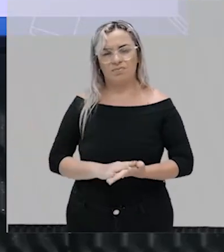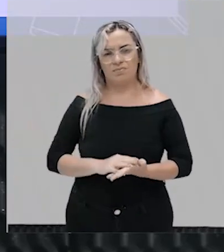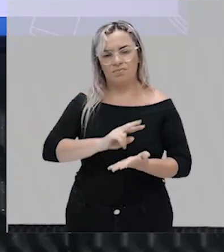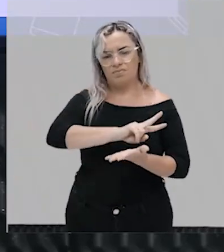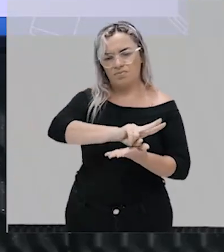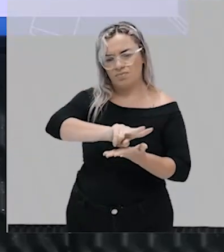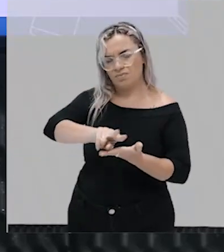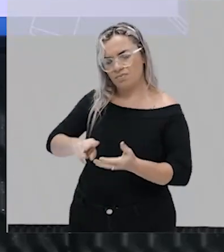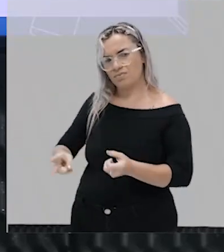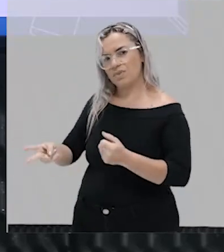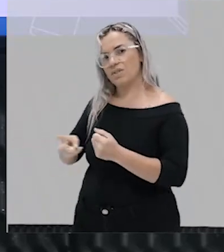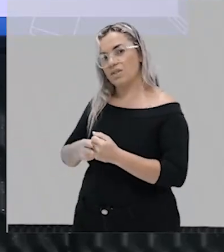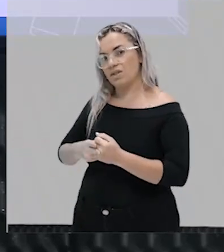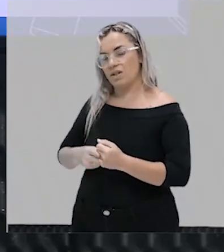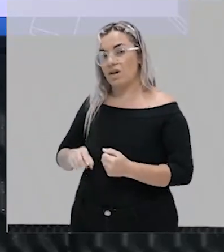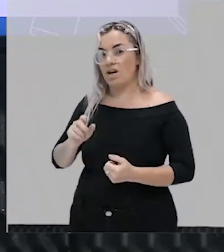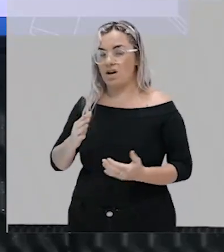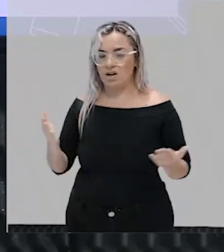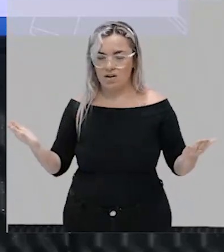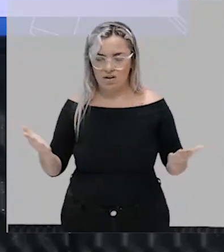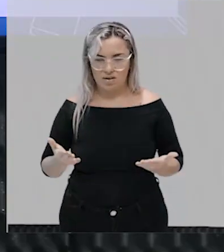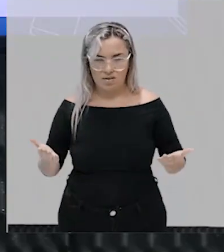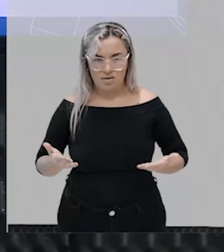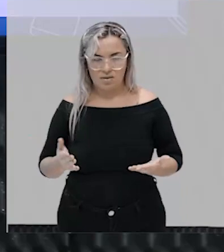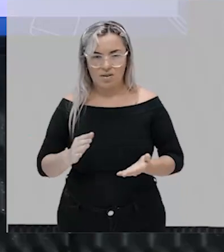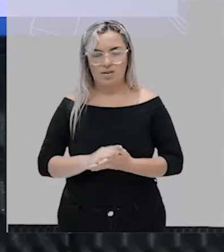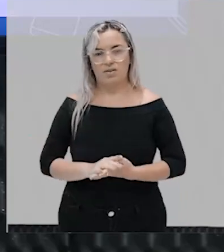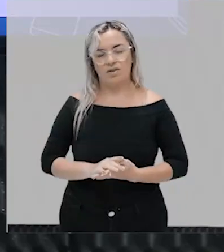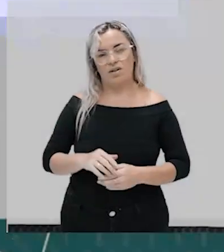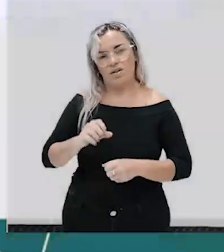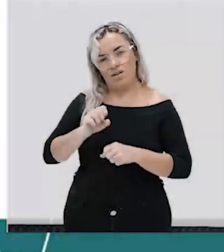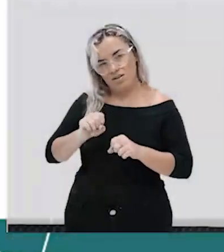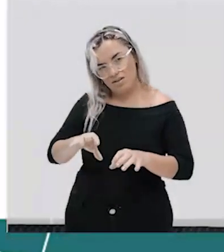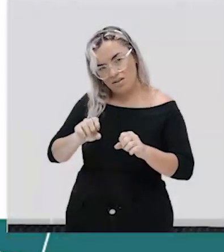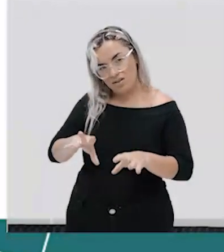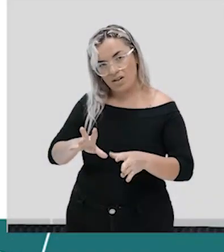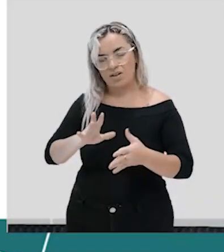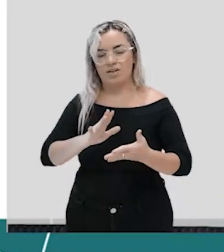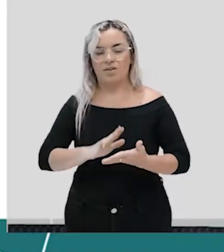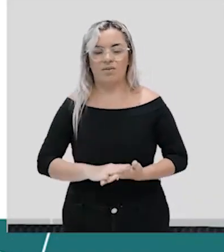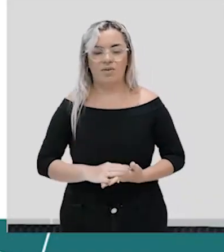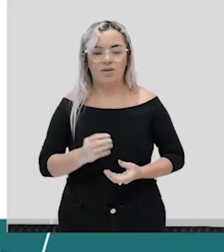intervir? Se tiver, a gente está aqui para te ensinar. Olha só.